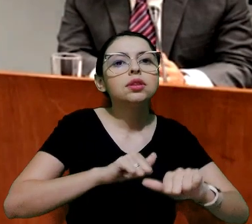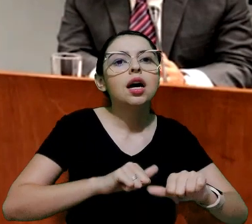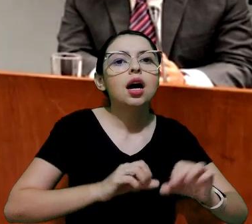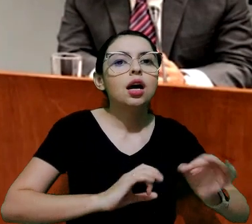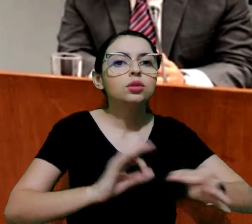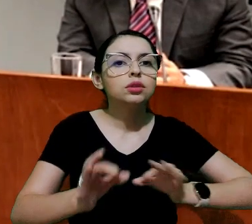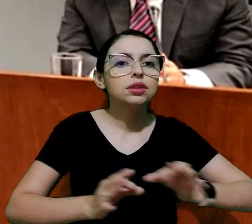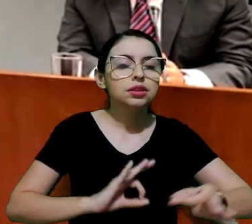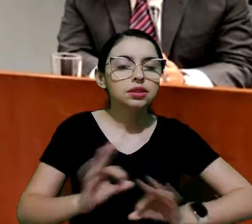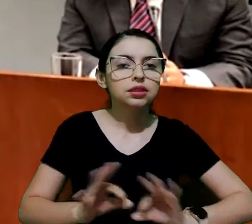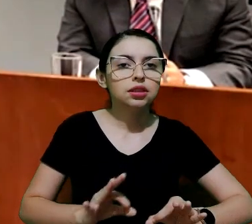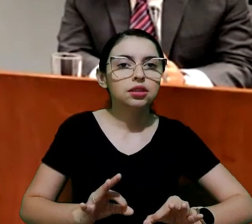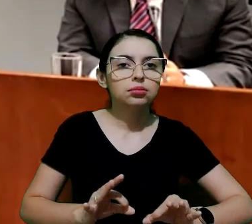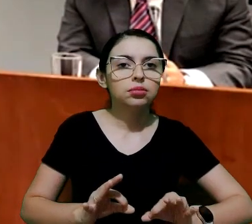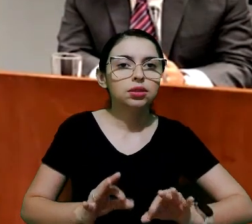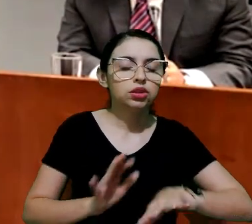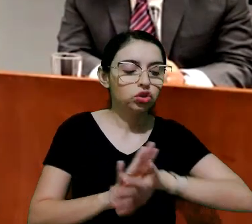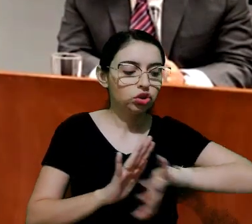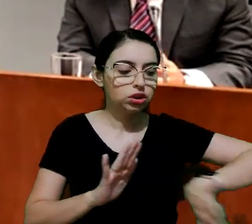retirar.